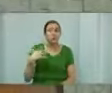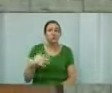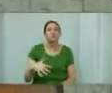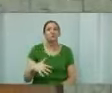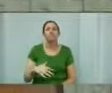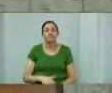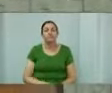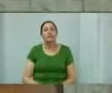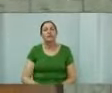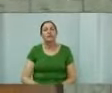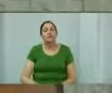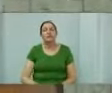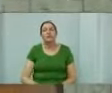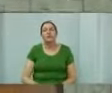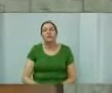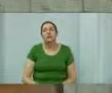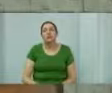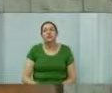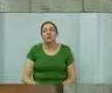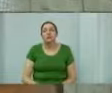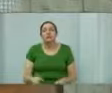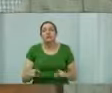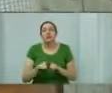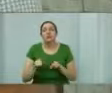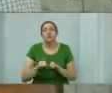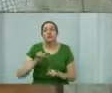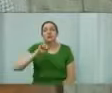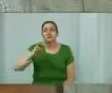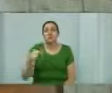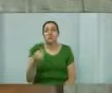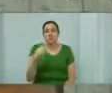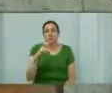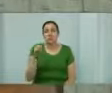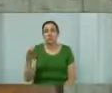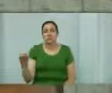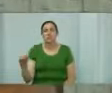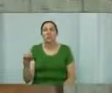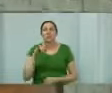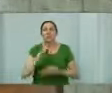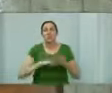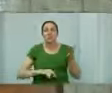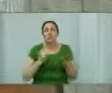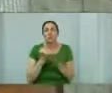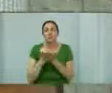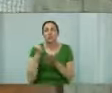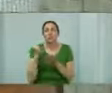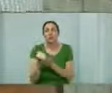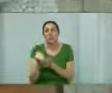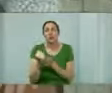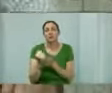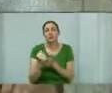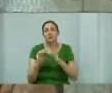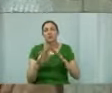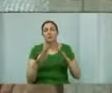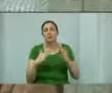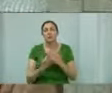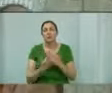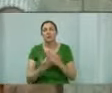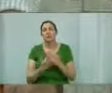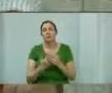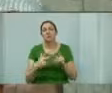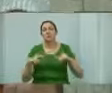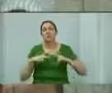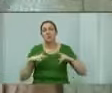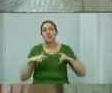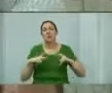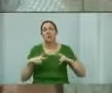mais 1.500 indiretamente, que a gente, por quê? Porque a gente contrata, né, da iniciativa privada, essa parceria público-privada, que